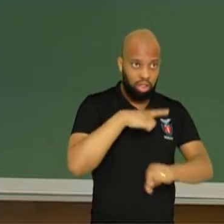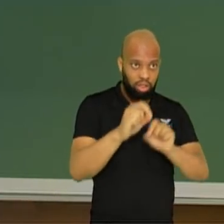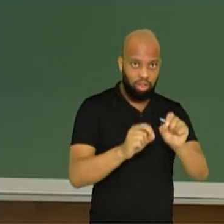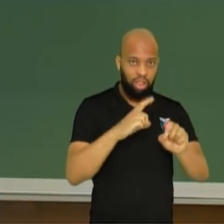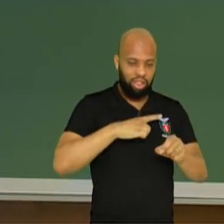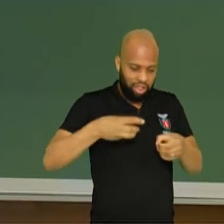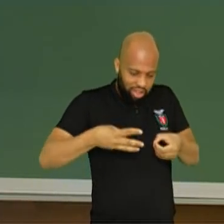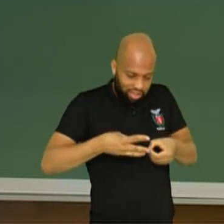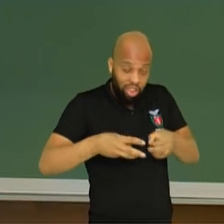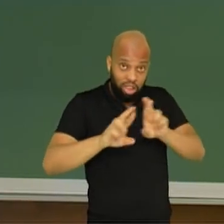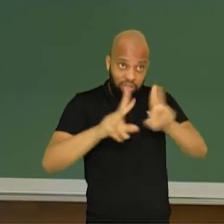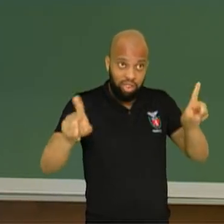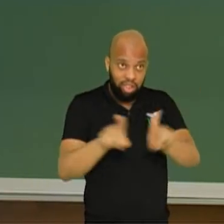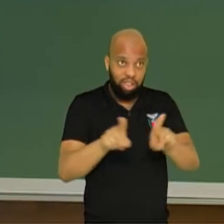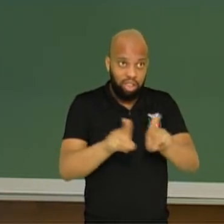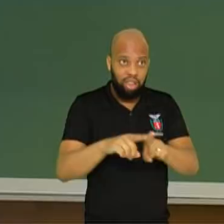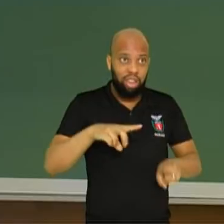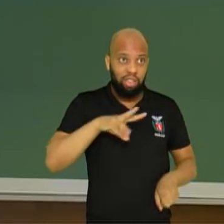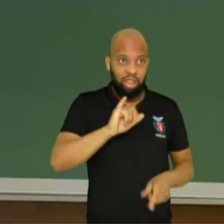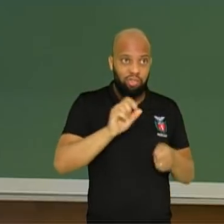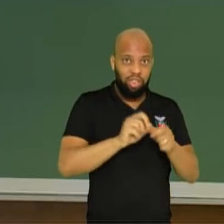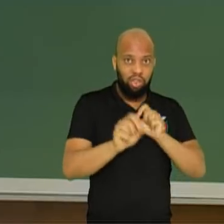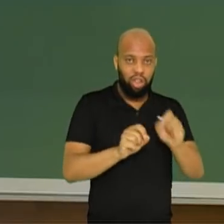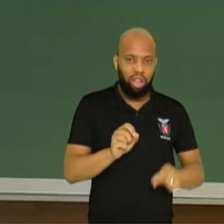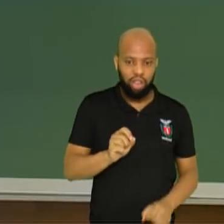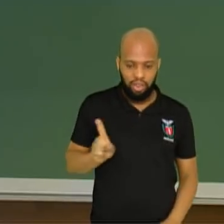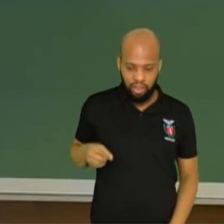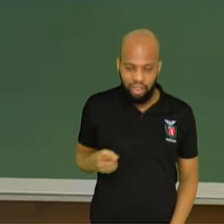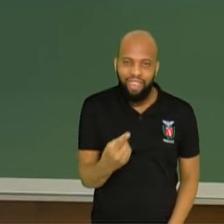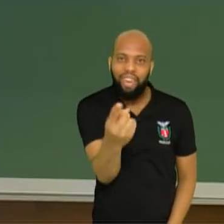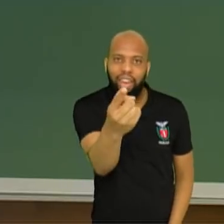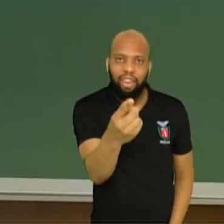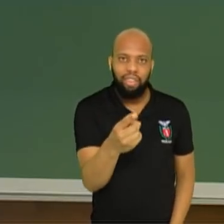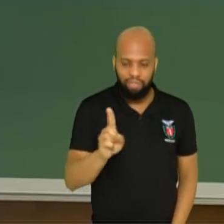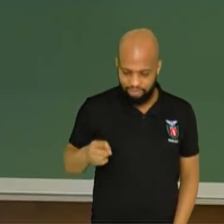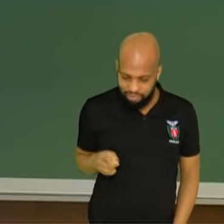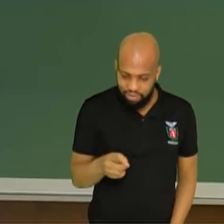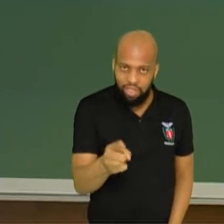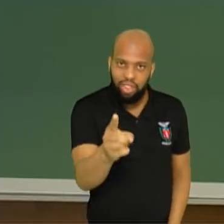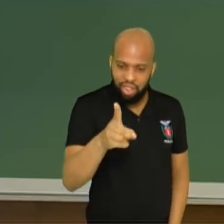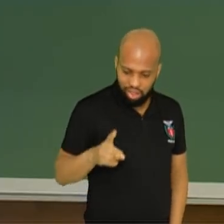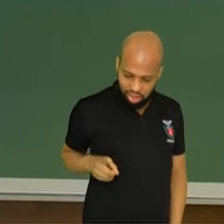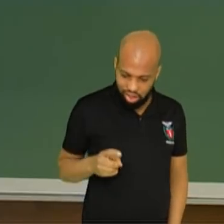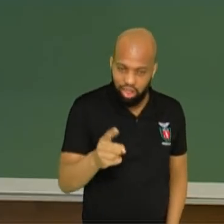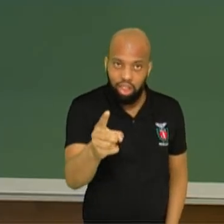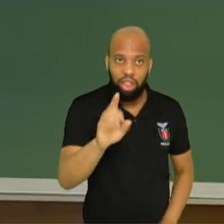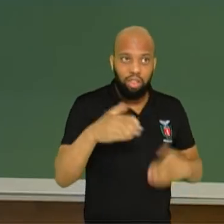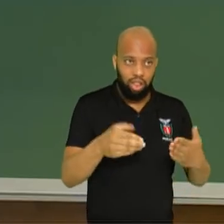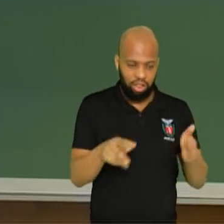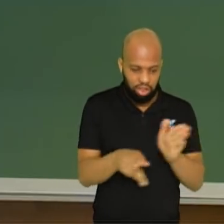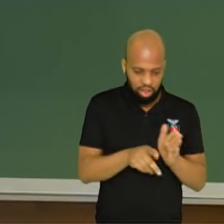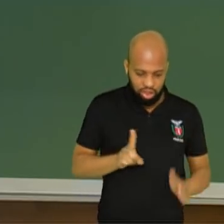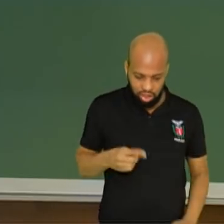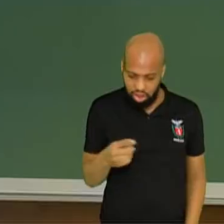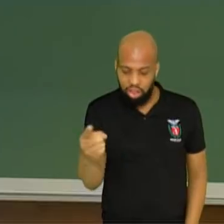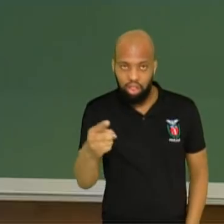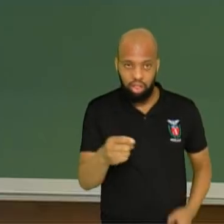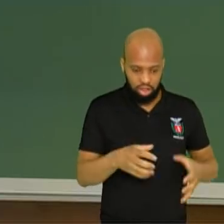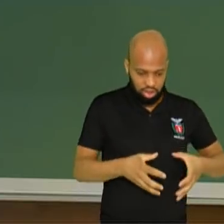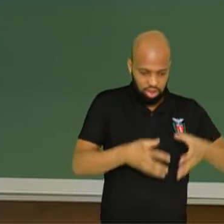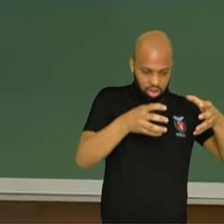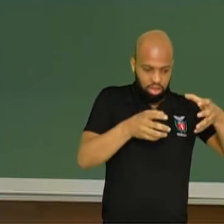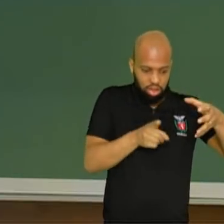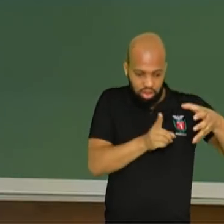ter células diferenciadas e vai produzir espermatozoides. A esponja que produziu espermatozoides vai liberar eles